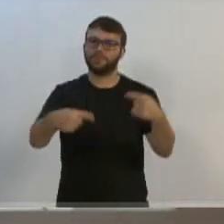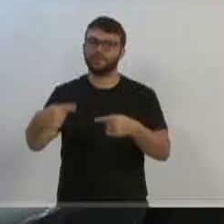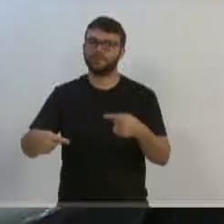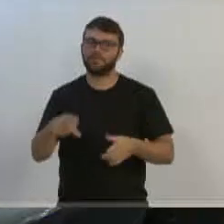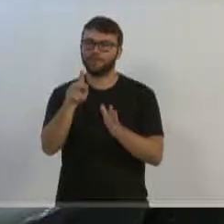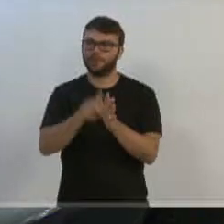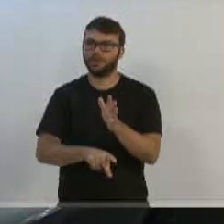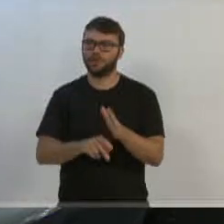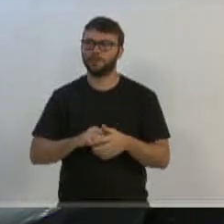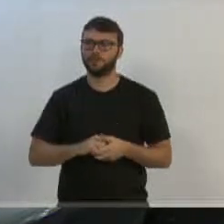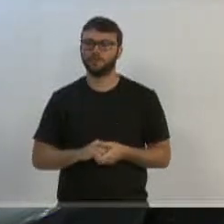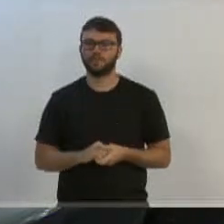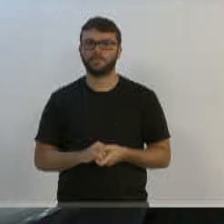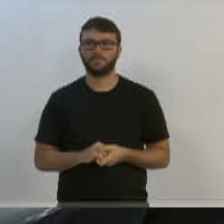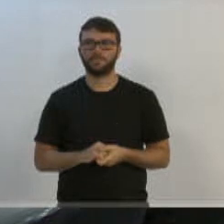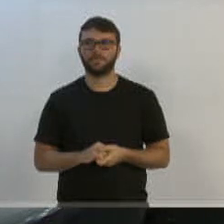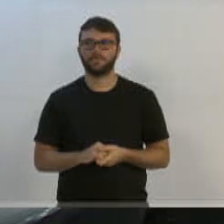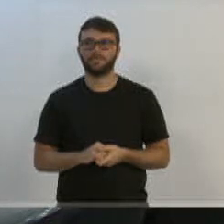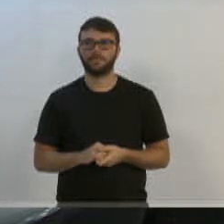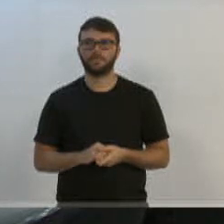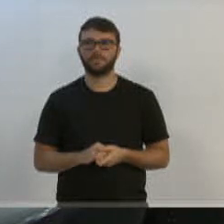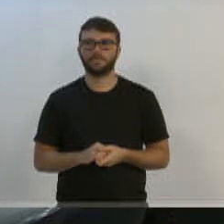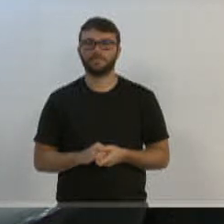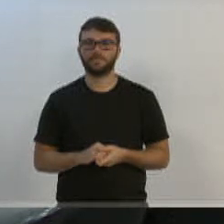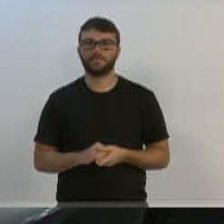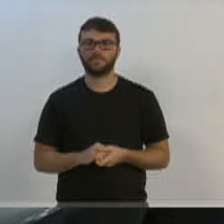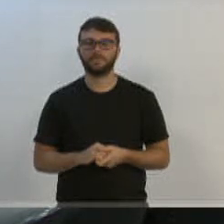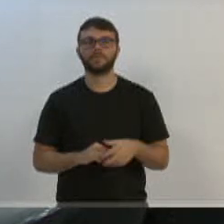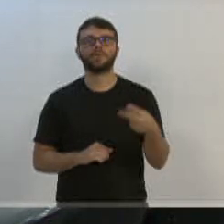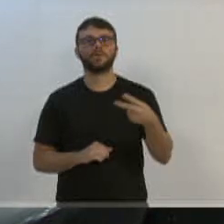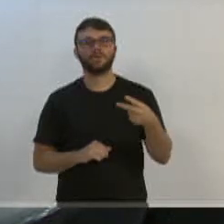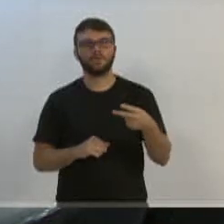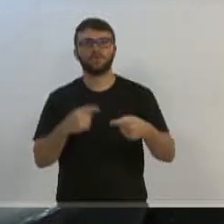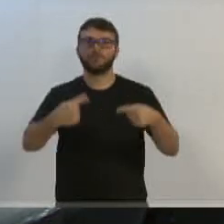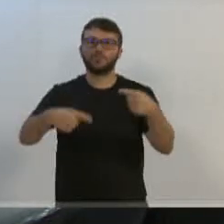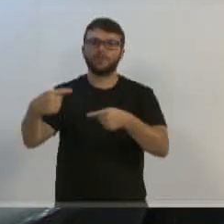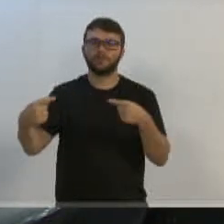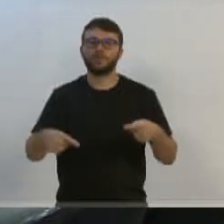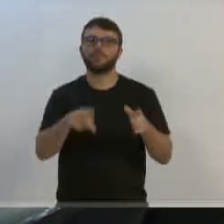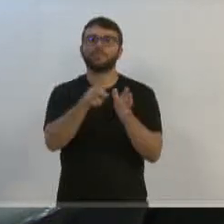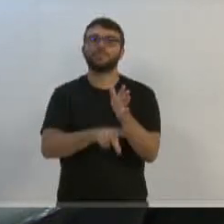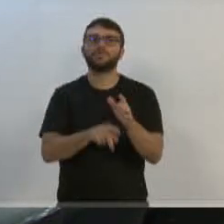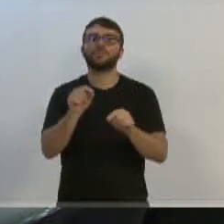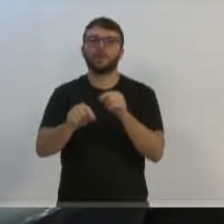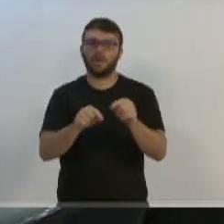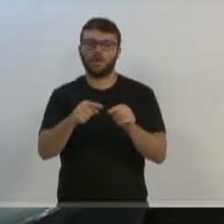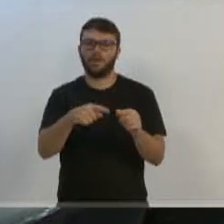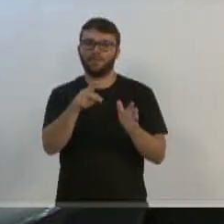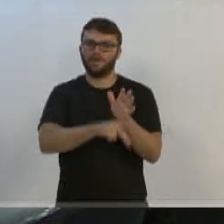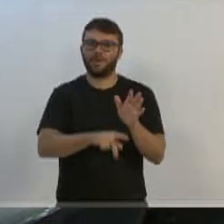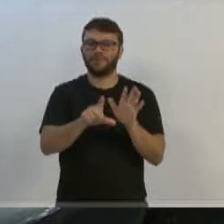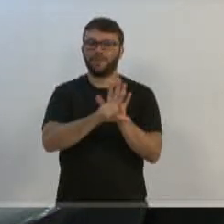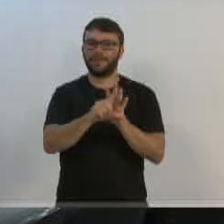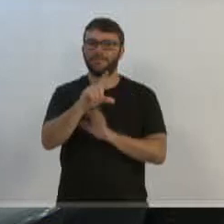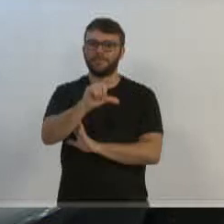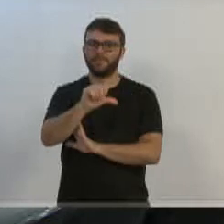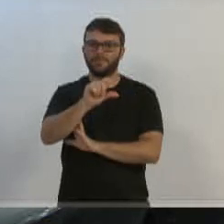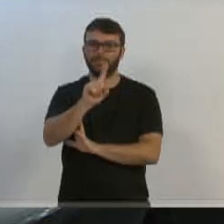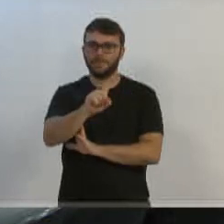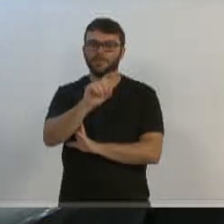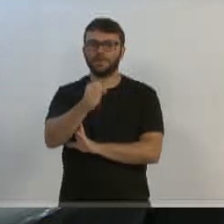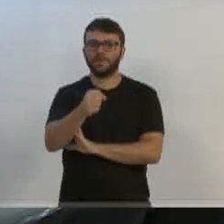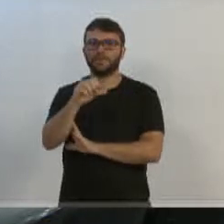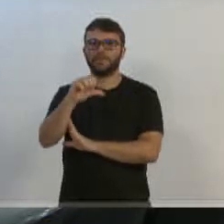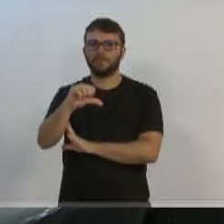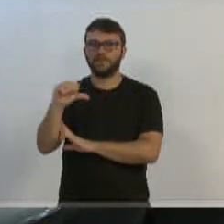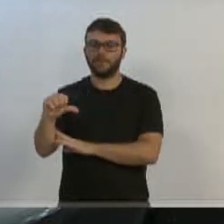si? Em segunda discussão e votação, então, o projeto de lei complementar 1879. Em discussão.